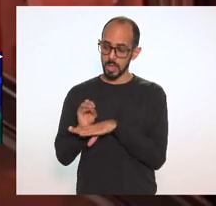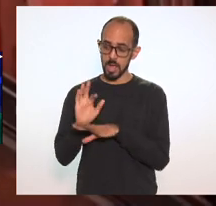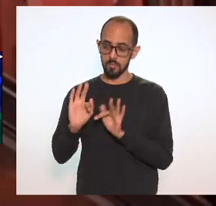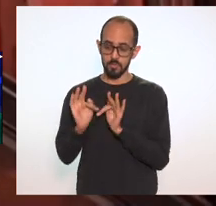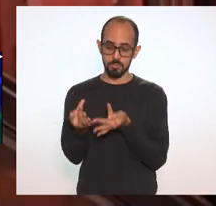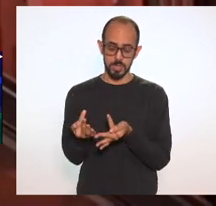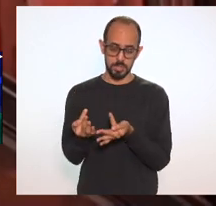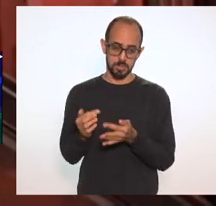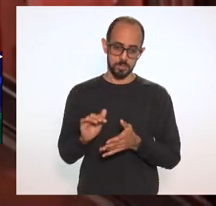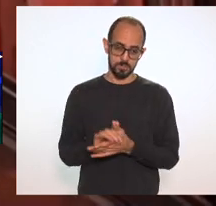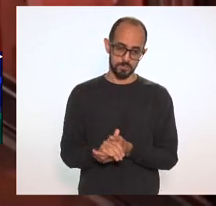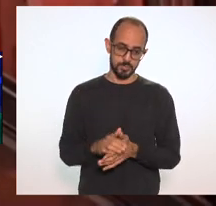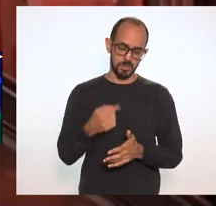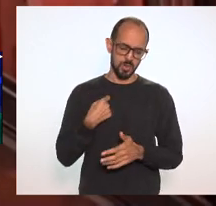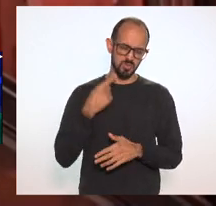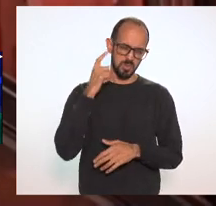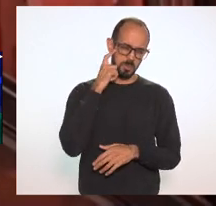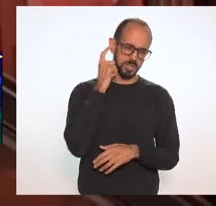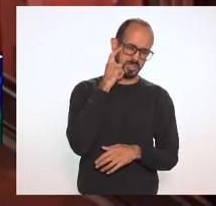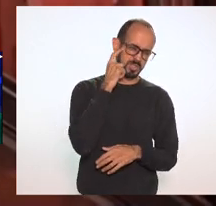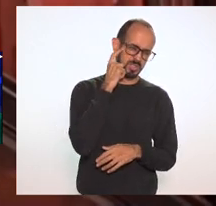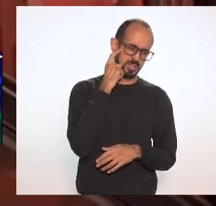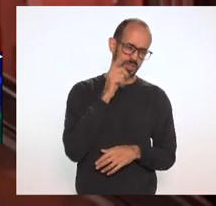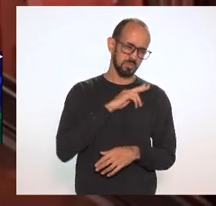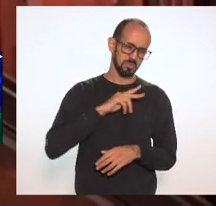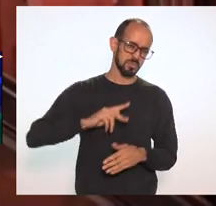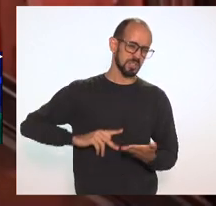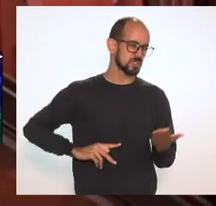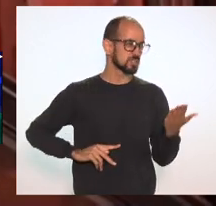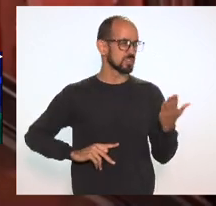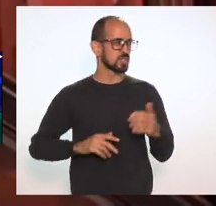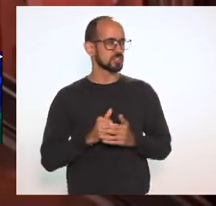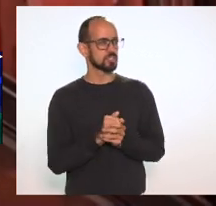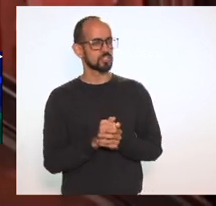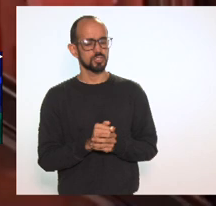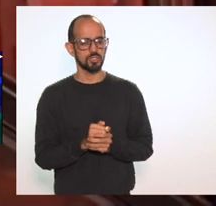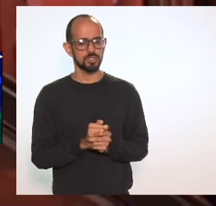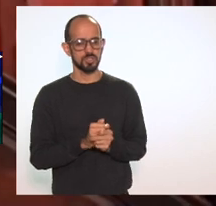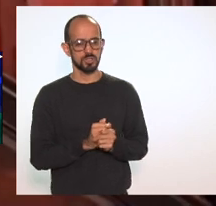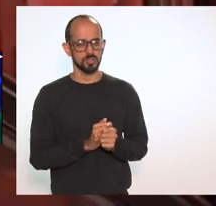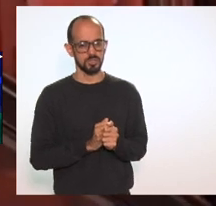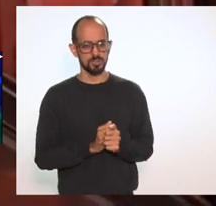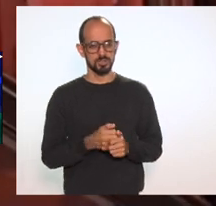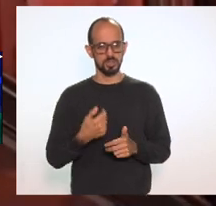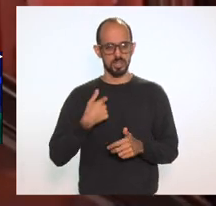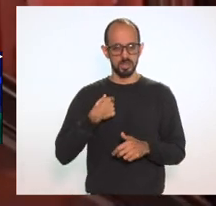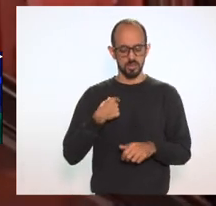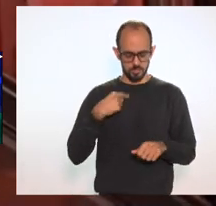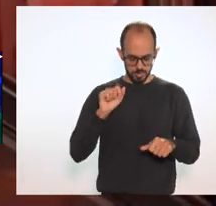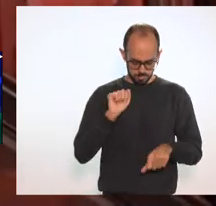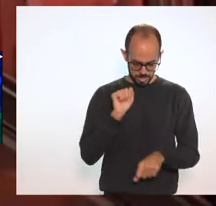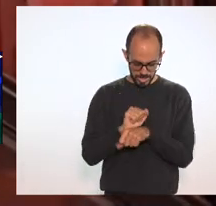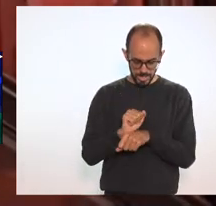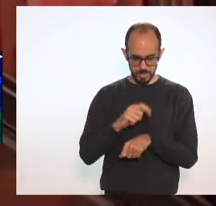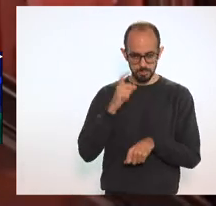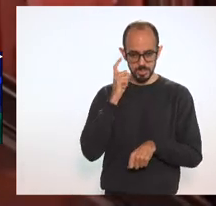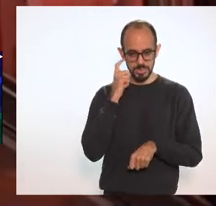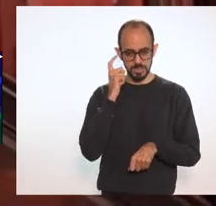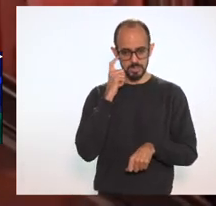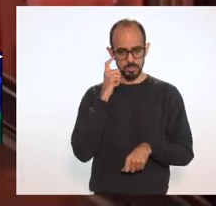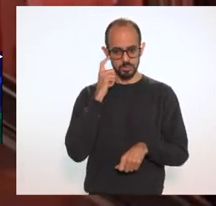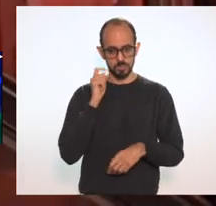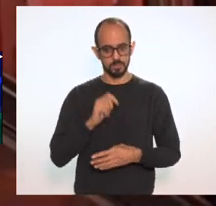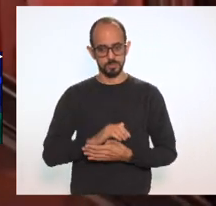famílias eu fico pensando senhor presidente ajuda parada a pensão de uma cena sabe